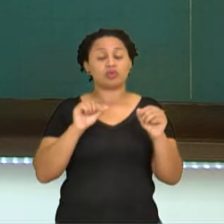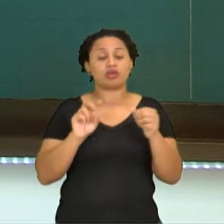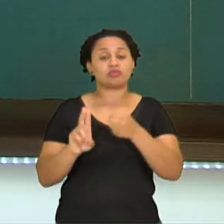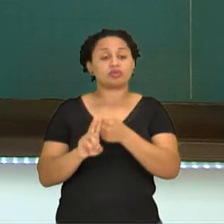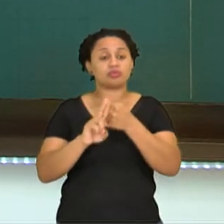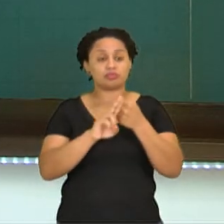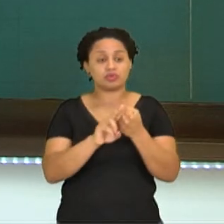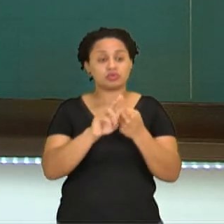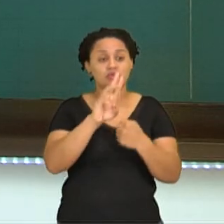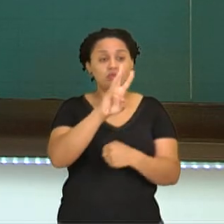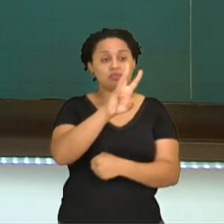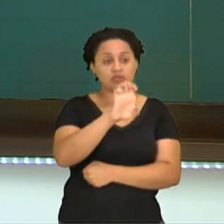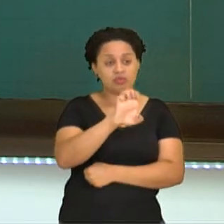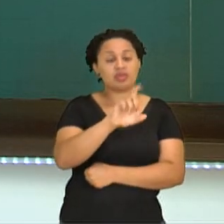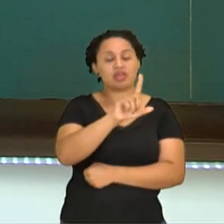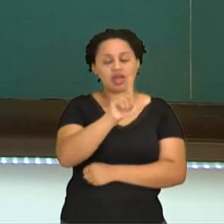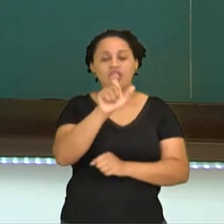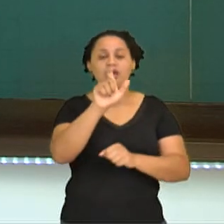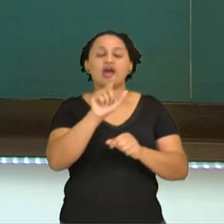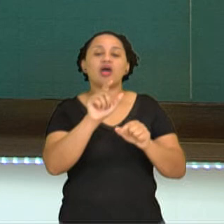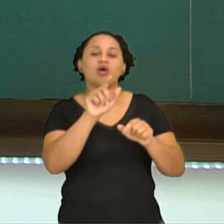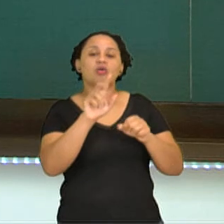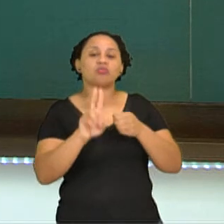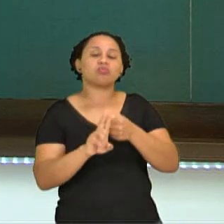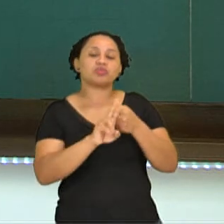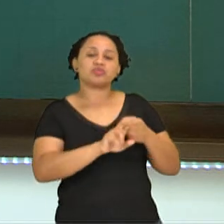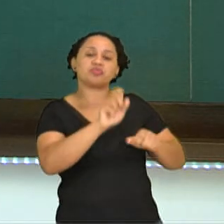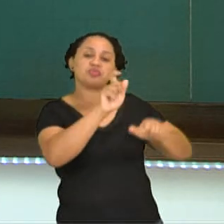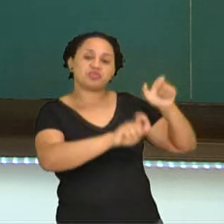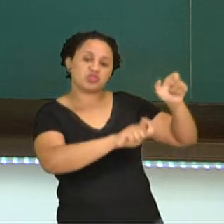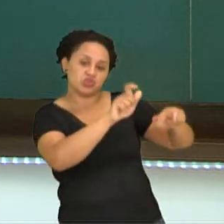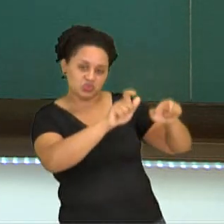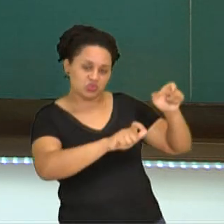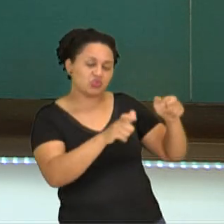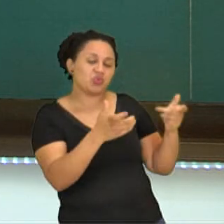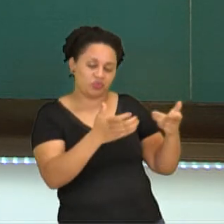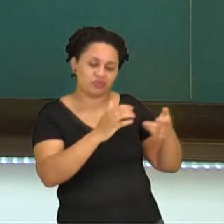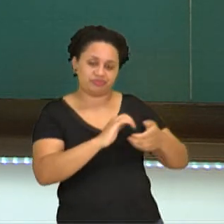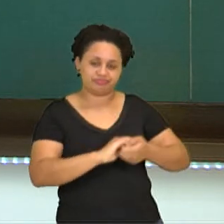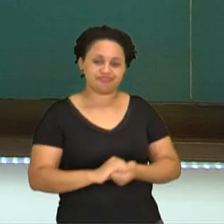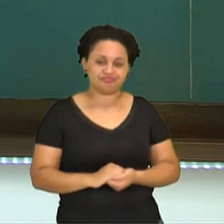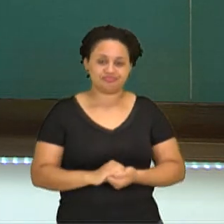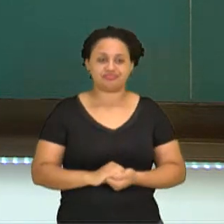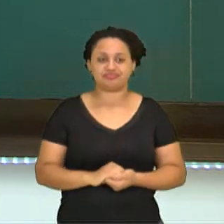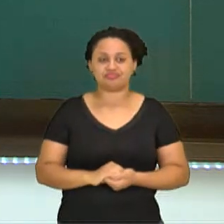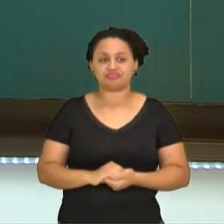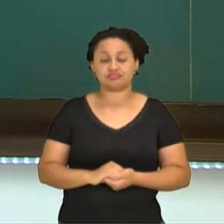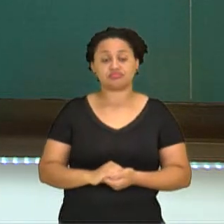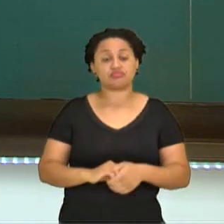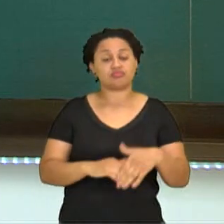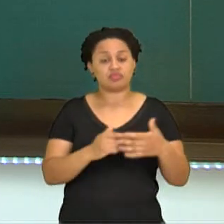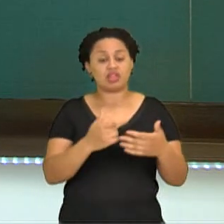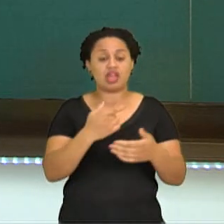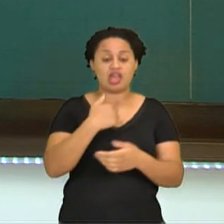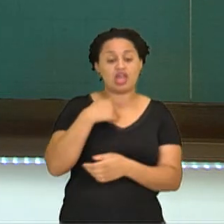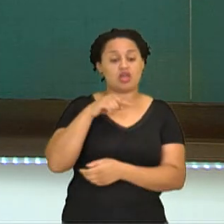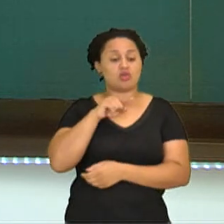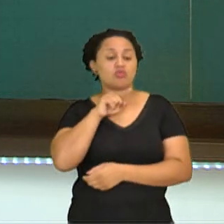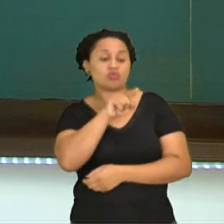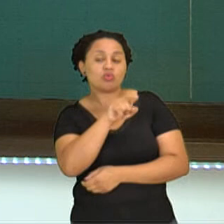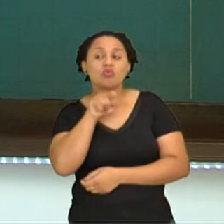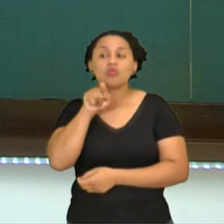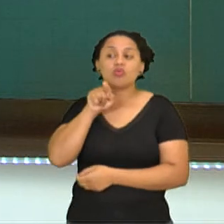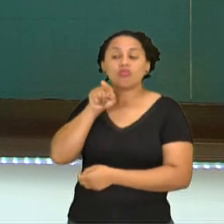pronome we, ele é um personal pronouns. Ele é um pronome pessoal. Eu, tu,